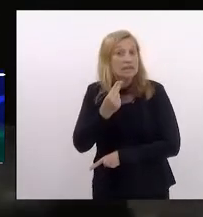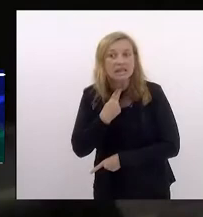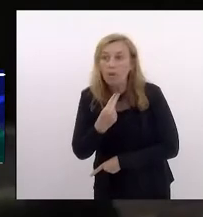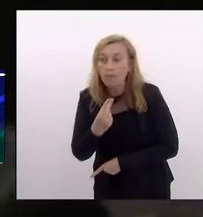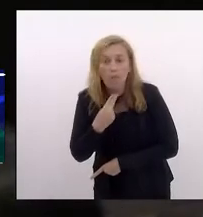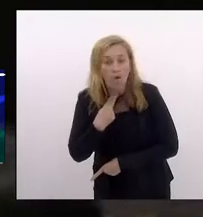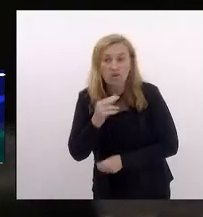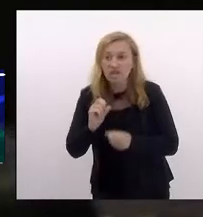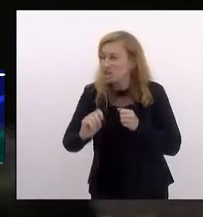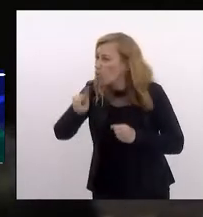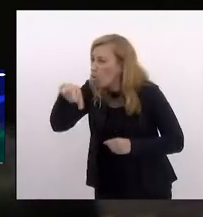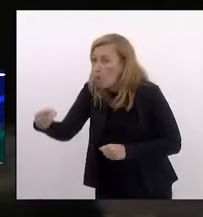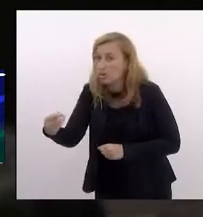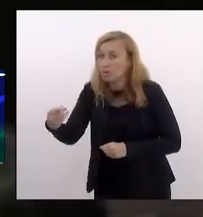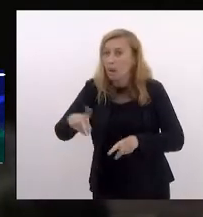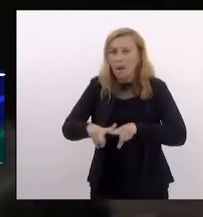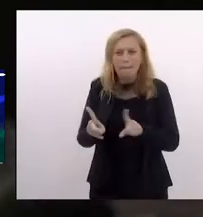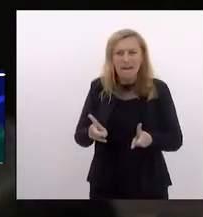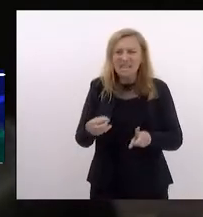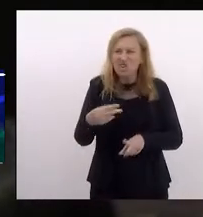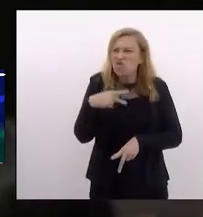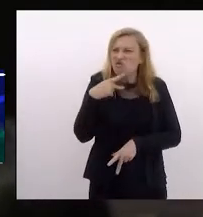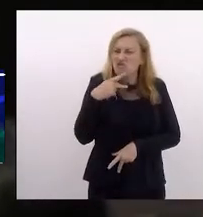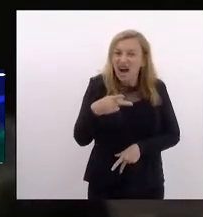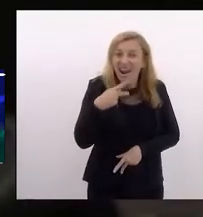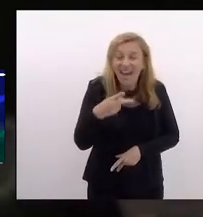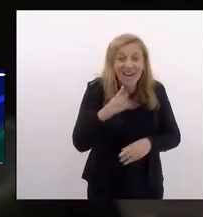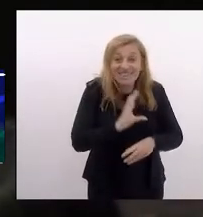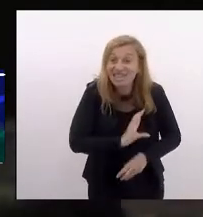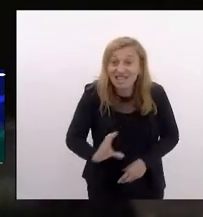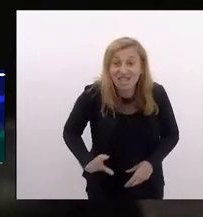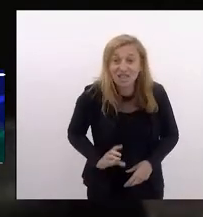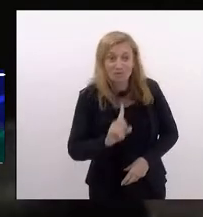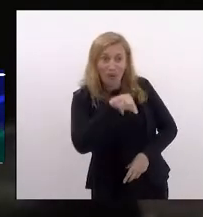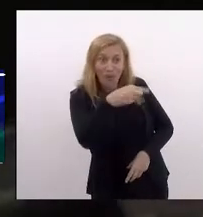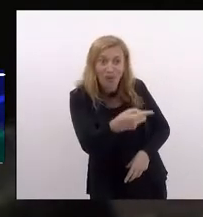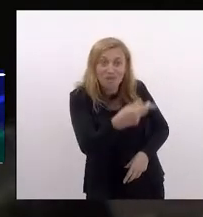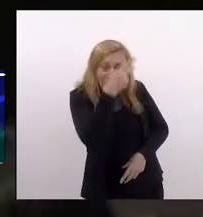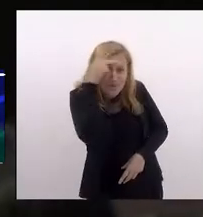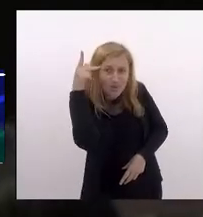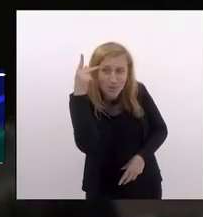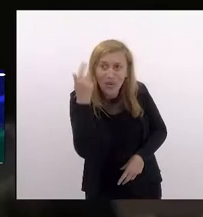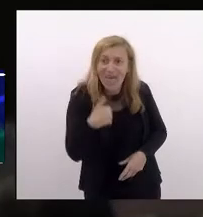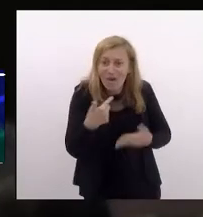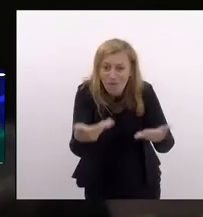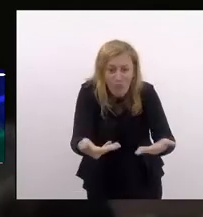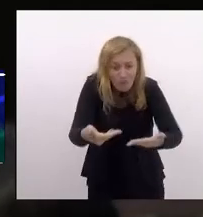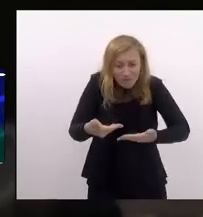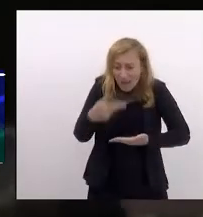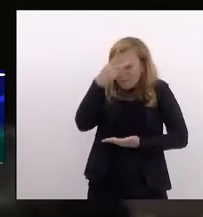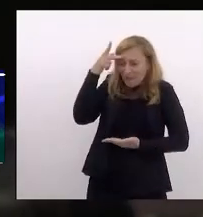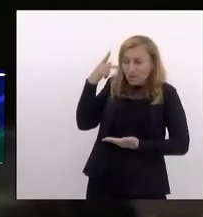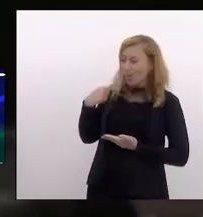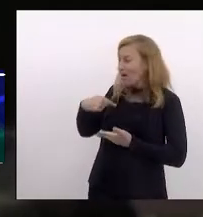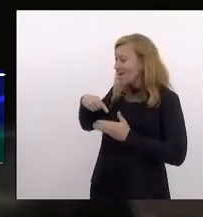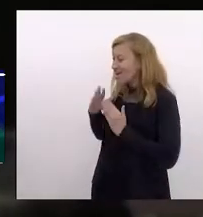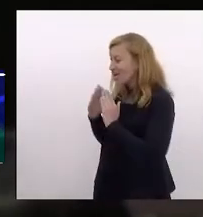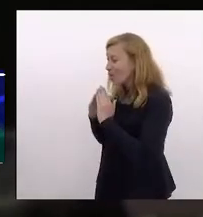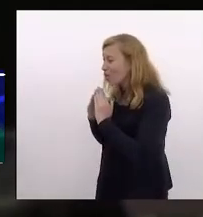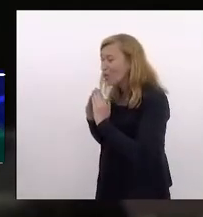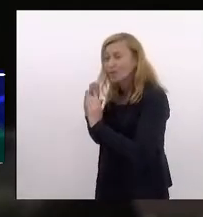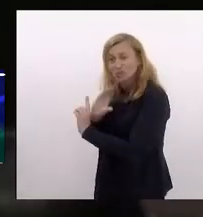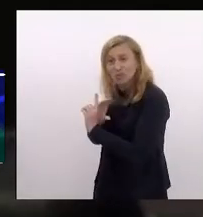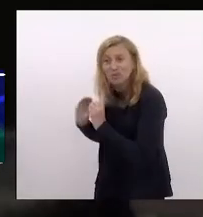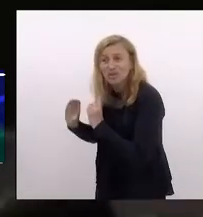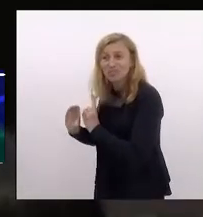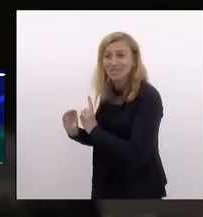fazer isso com outro mas eu falar de Cristo para o outro eu convidar a pessoa para ir ao